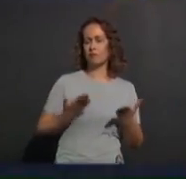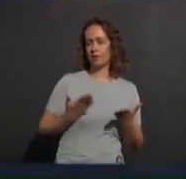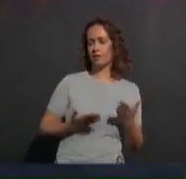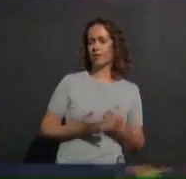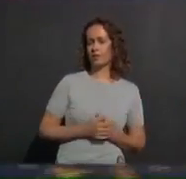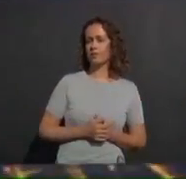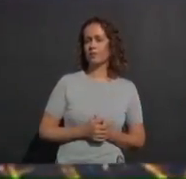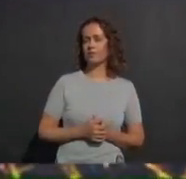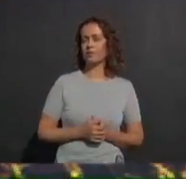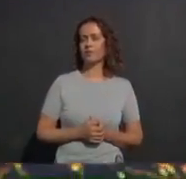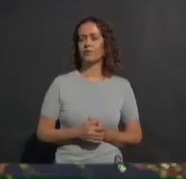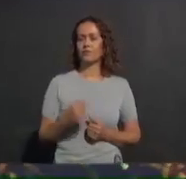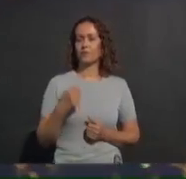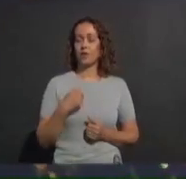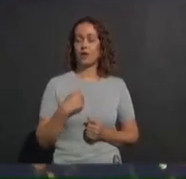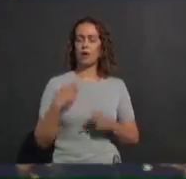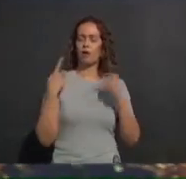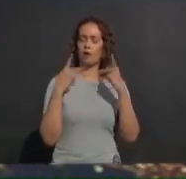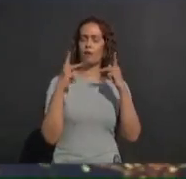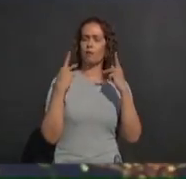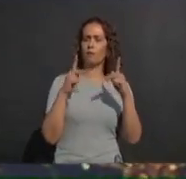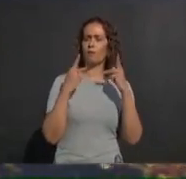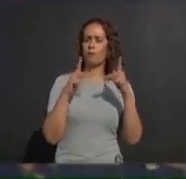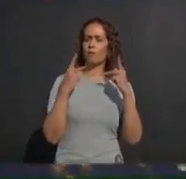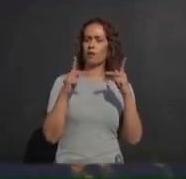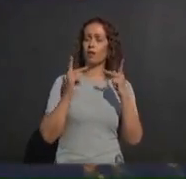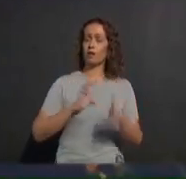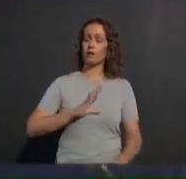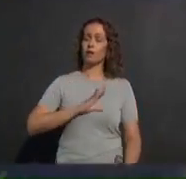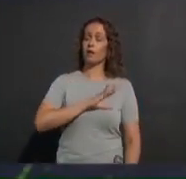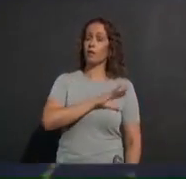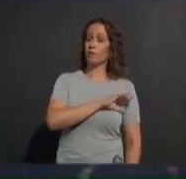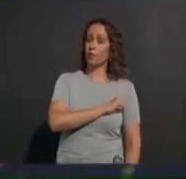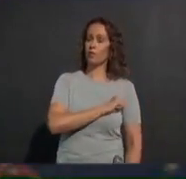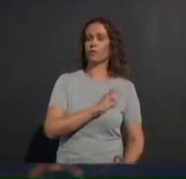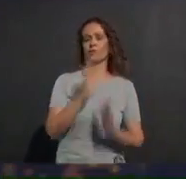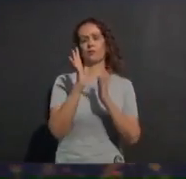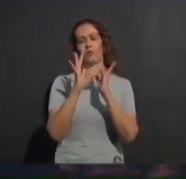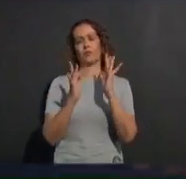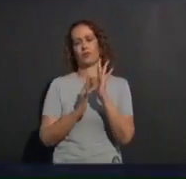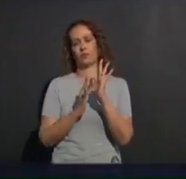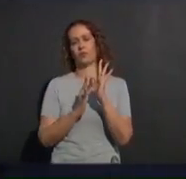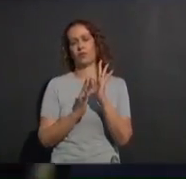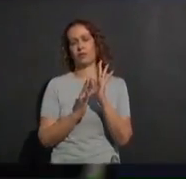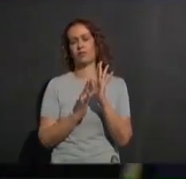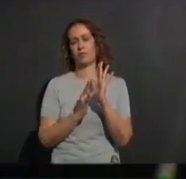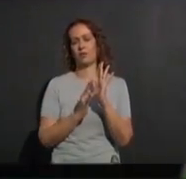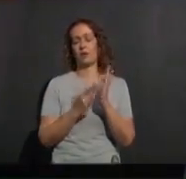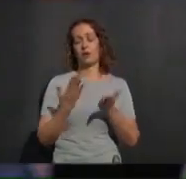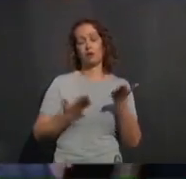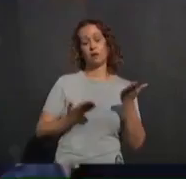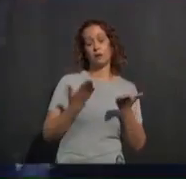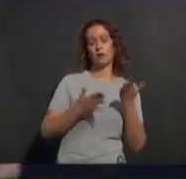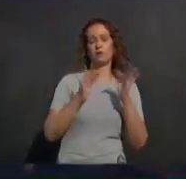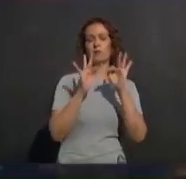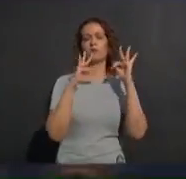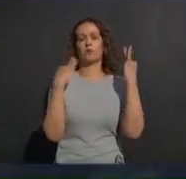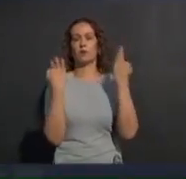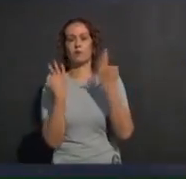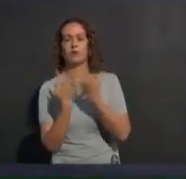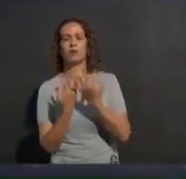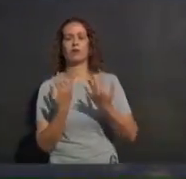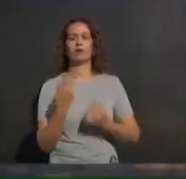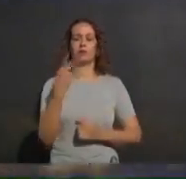Ele, mas é amor por Ele. Eu não falo sobre um desequilíbrio na vida. Tenha equilíbrio com sua família, com seu dinheiro, com